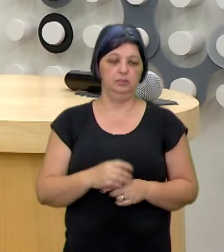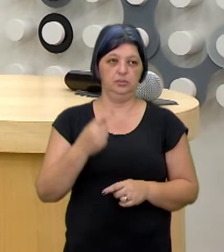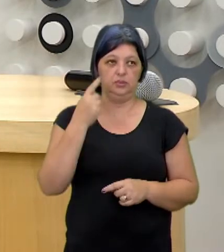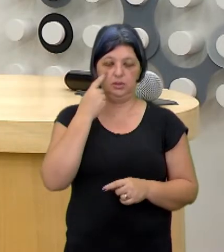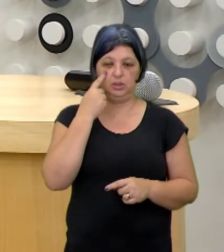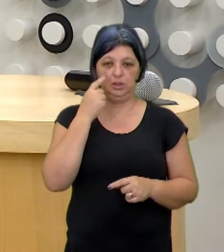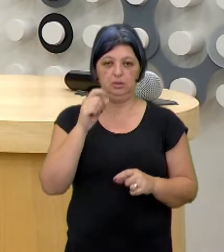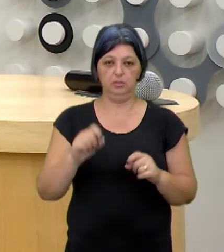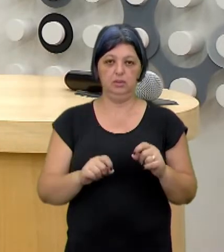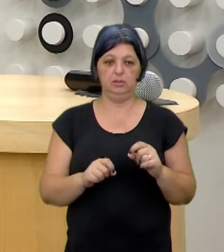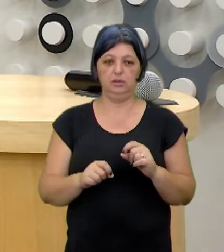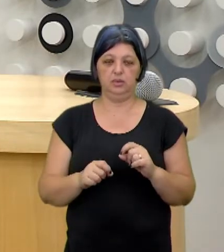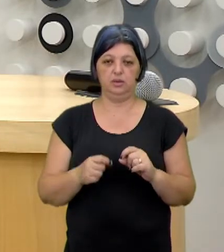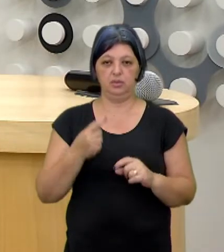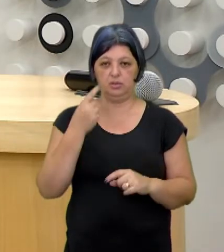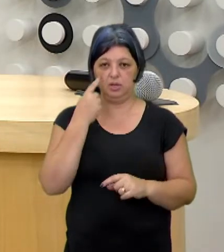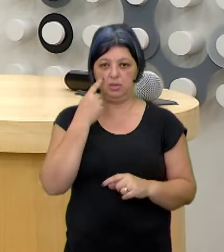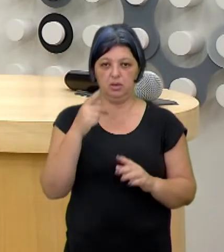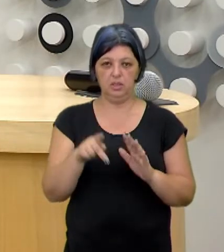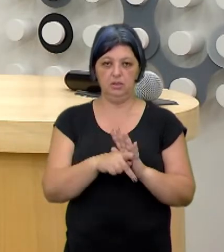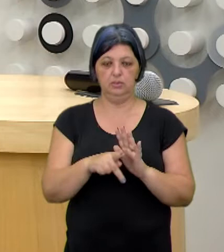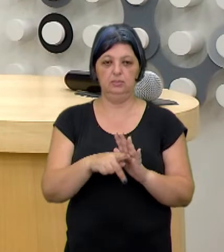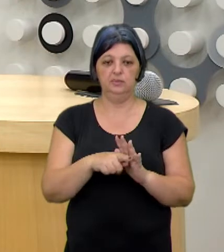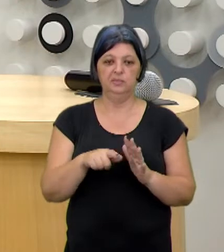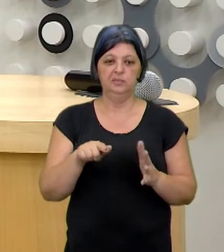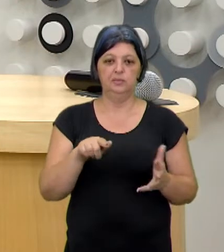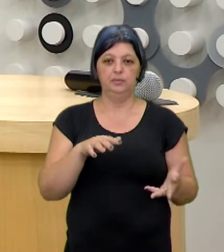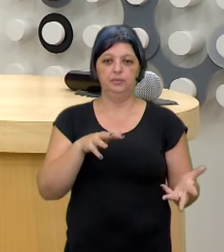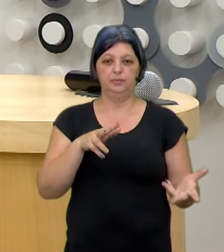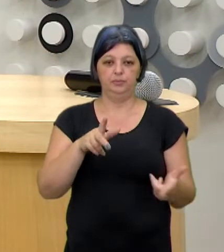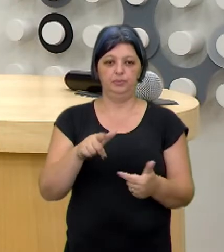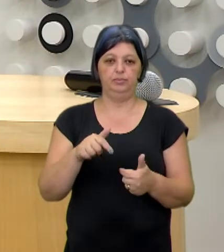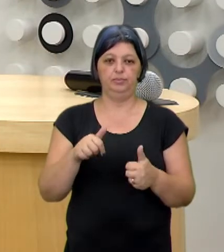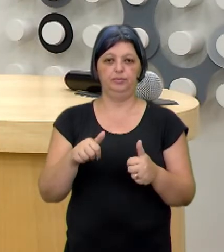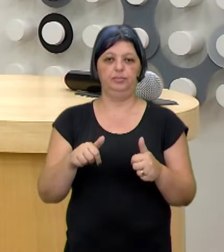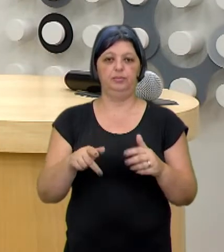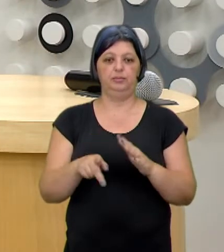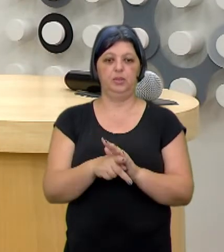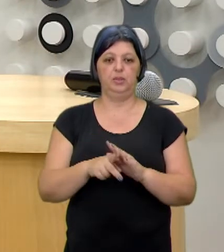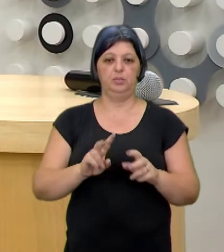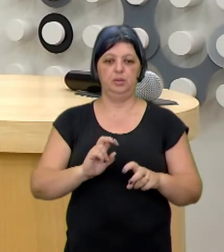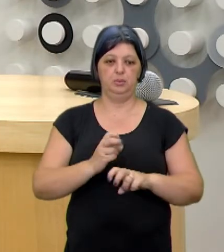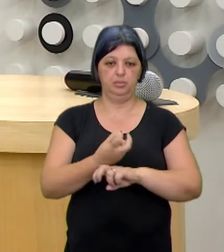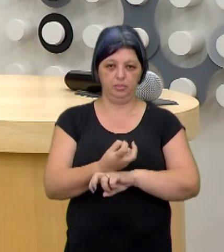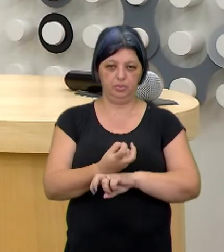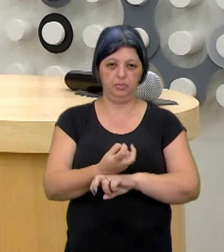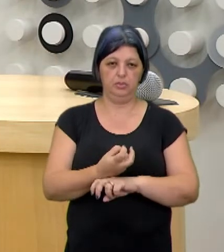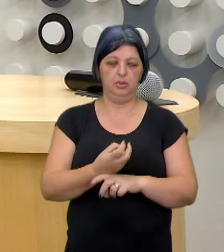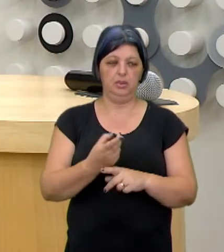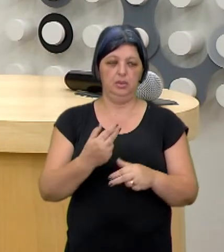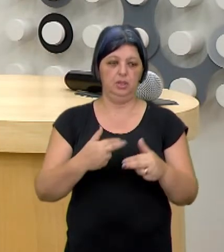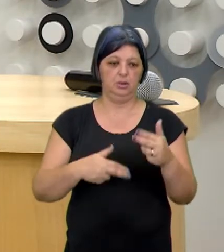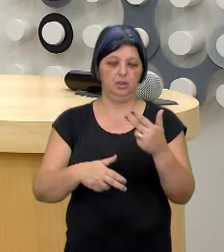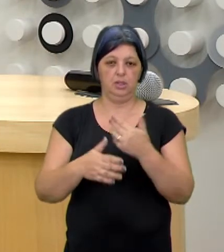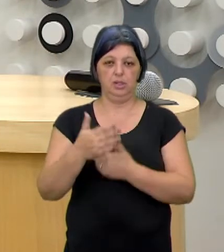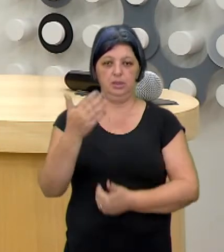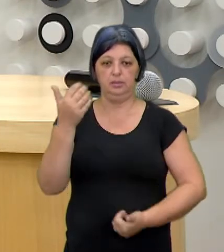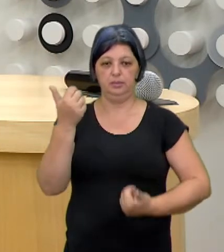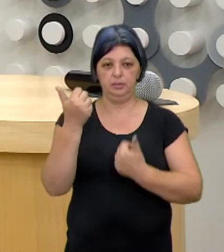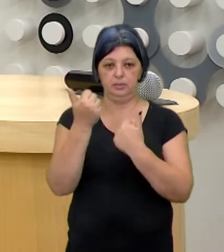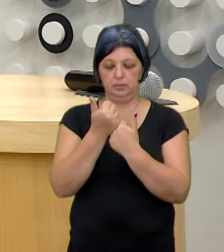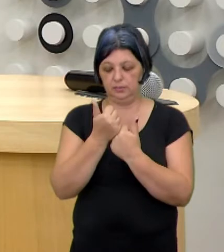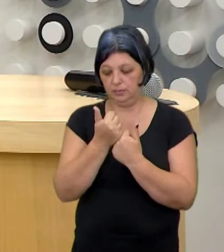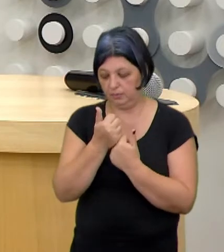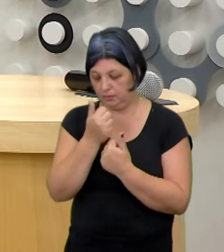a paleontologia, né, falando aí sobre a questão dos fósseis, tudo isso aí, né, ele vai, né, formar aí